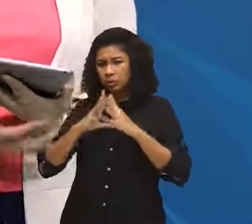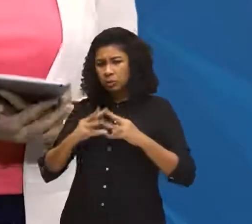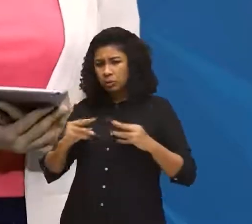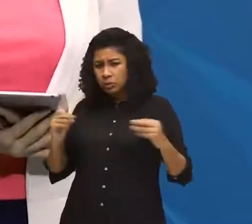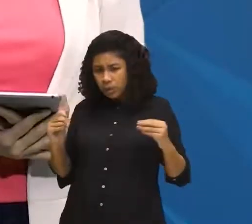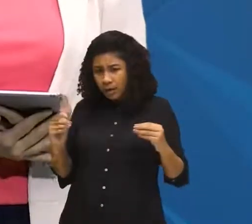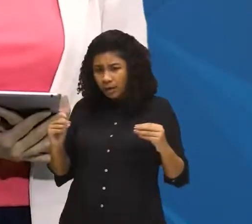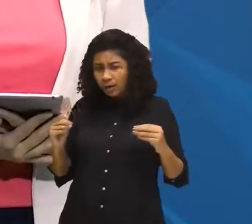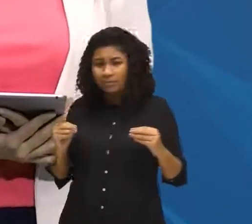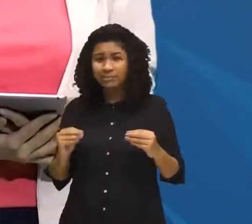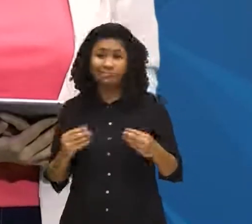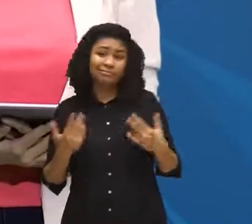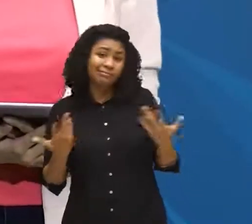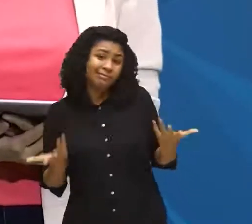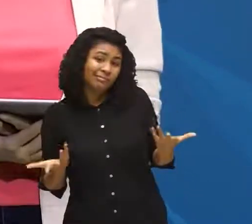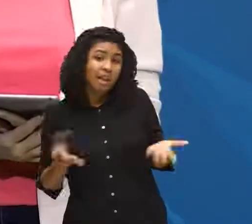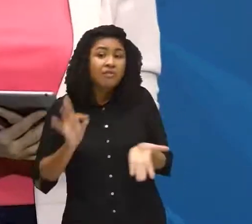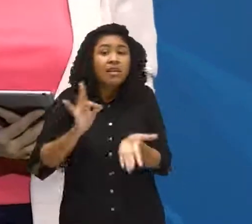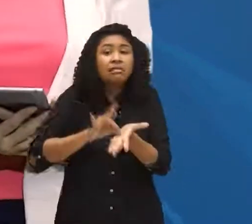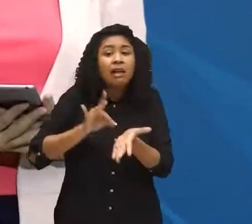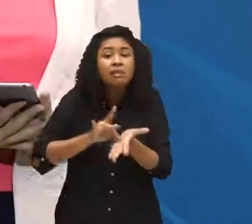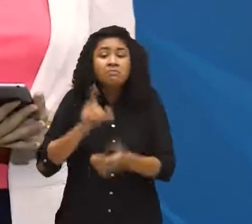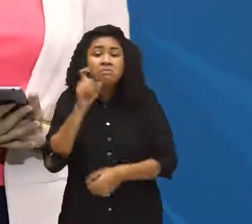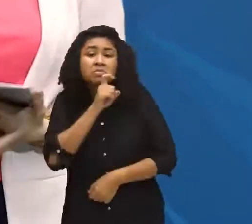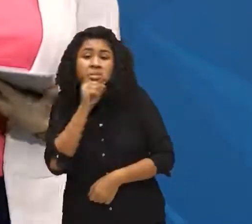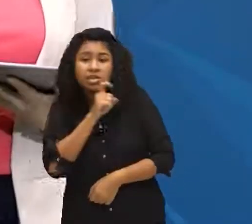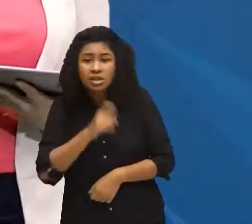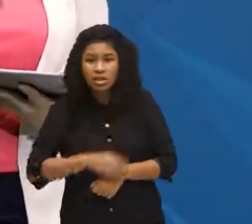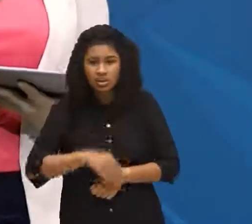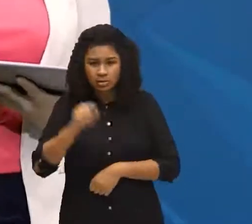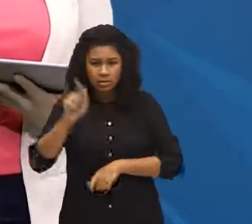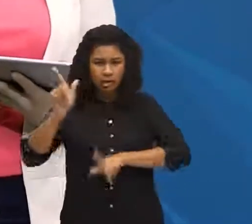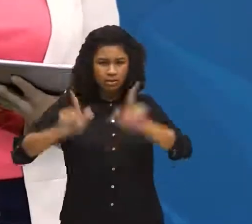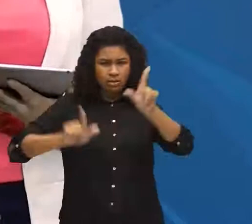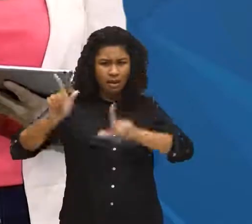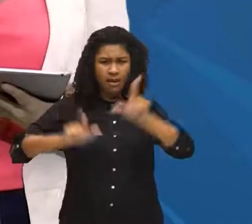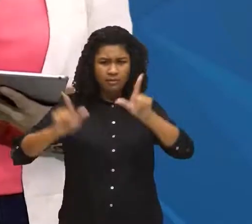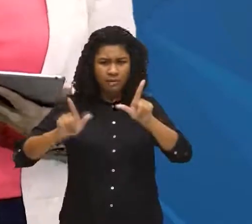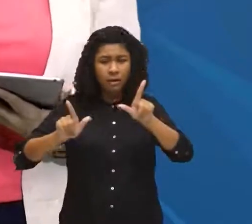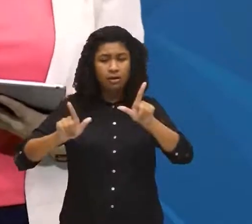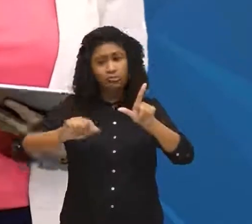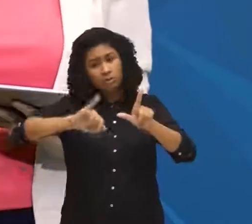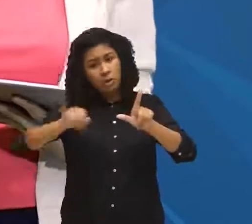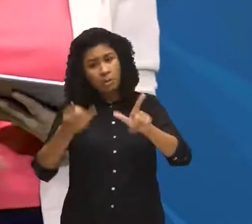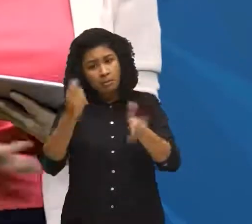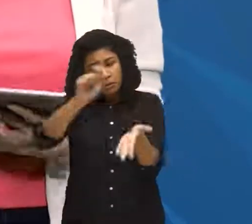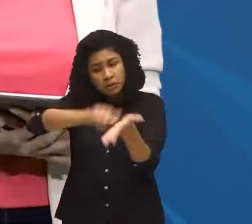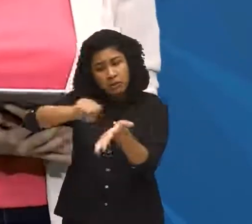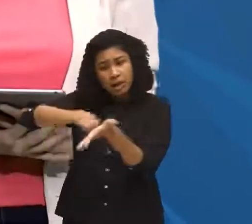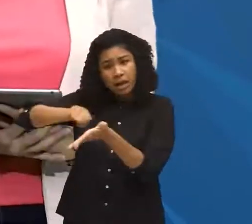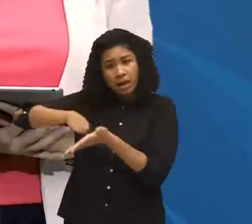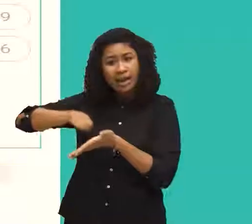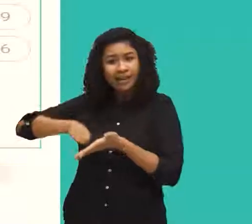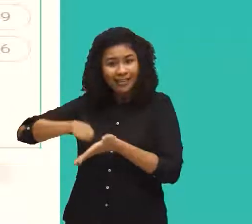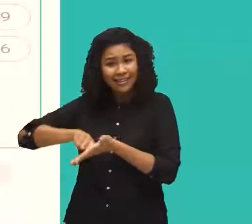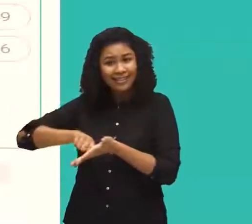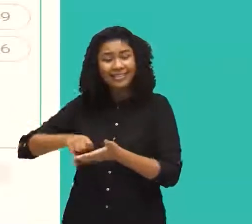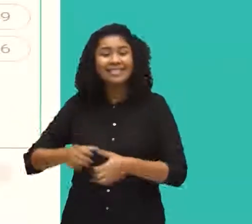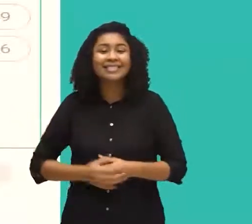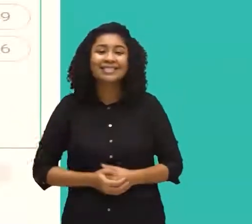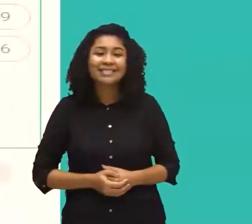caderno. Anota no caderno quem não está participando pelo aplicativo, mas quem está, a gente já tem a resposta. Bota na tela,